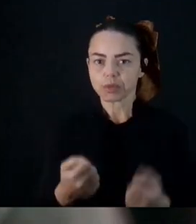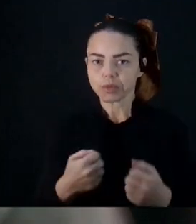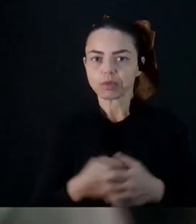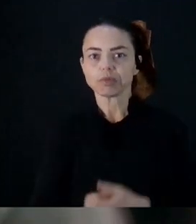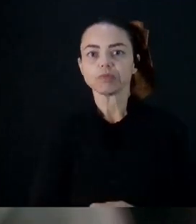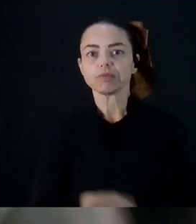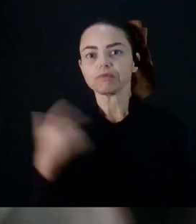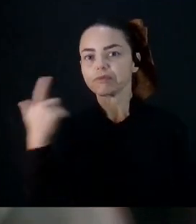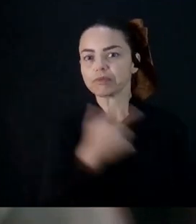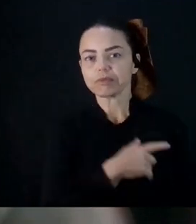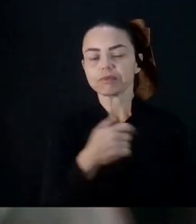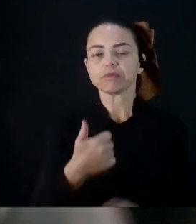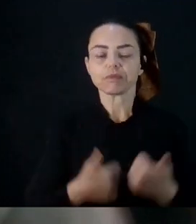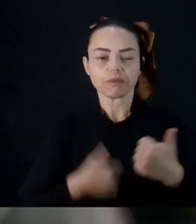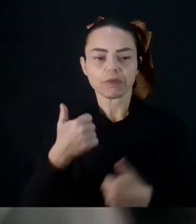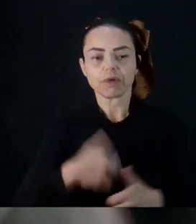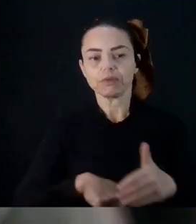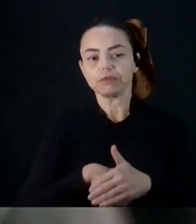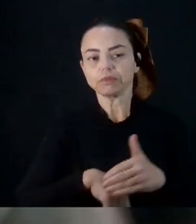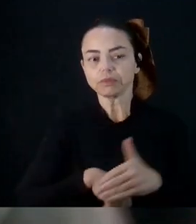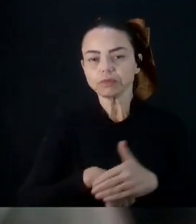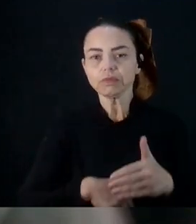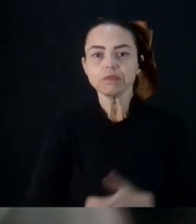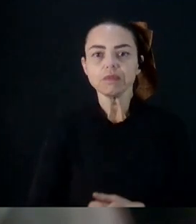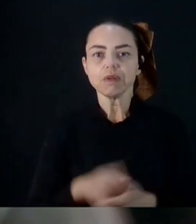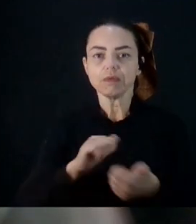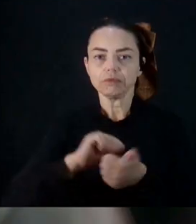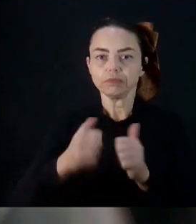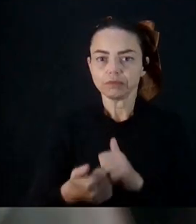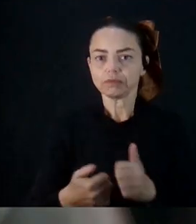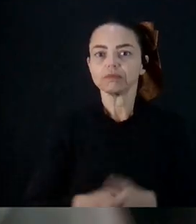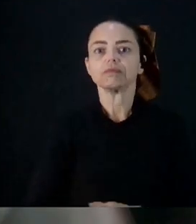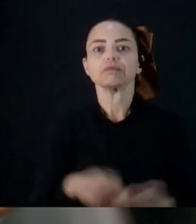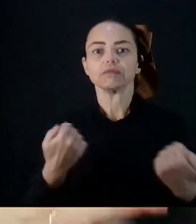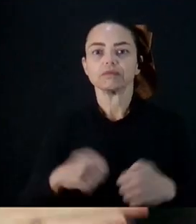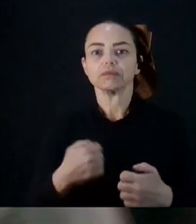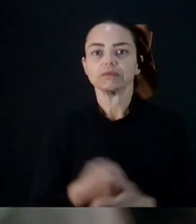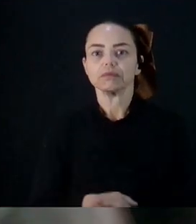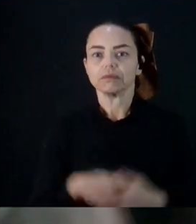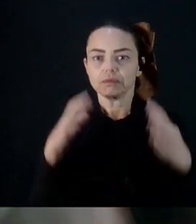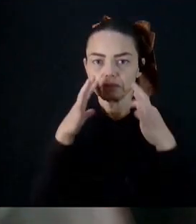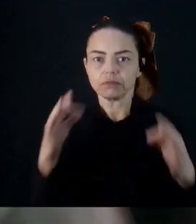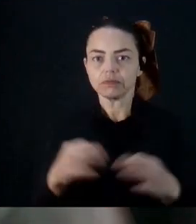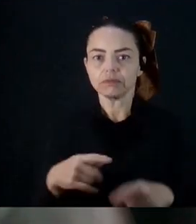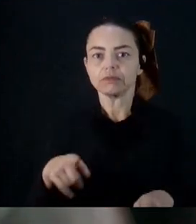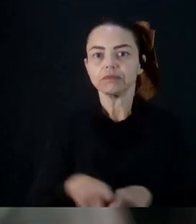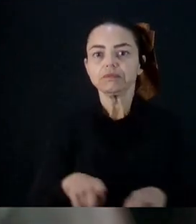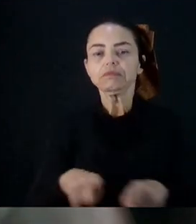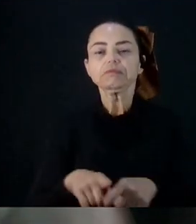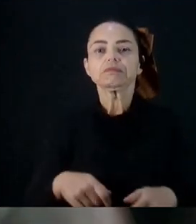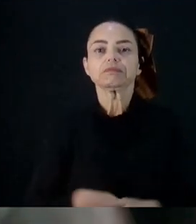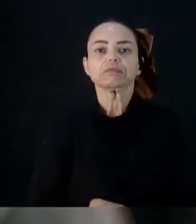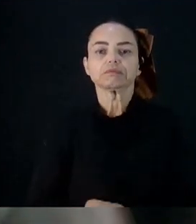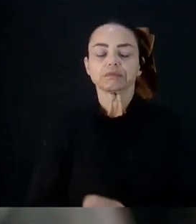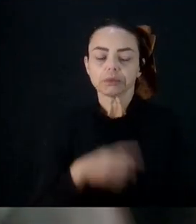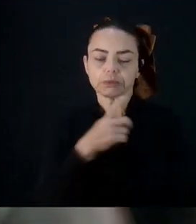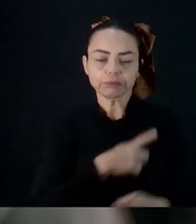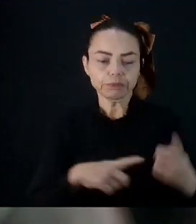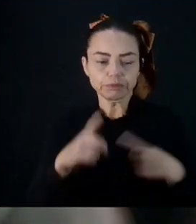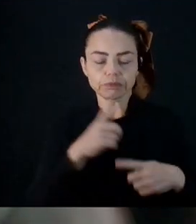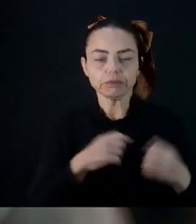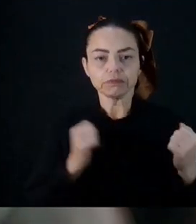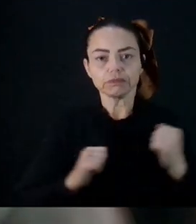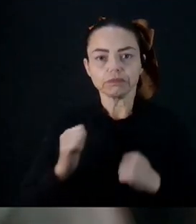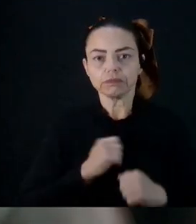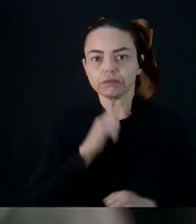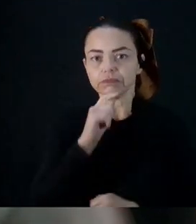jogar melhor um jogo, né? Um esporte. Então, precisa ficar muito atento também, porque os meninos ficam em depressão, ansiedade, e